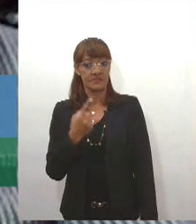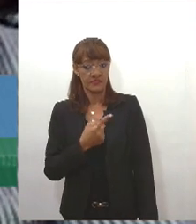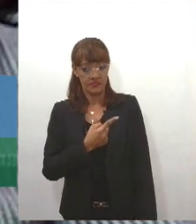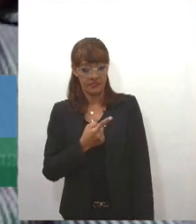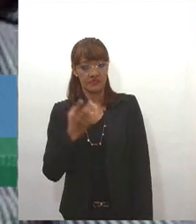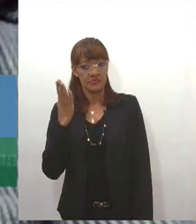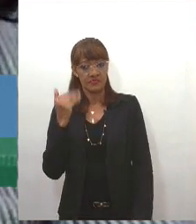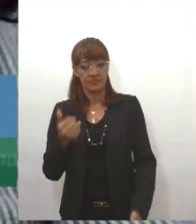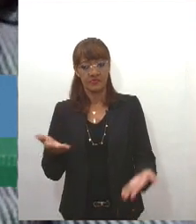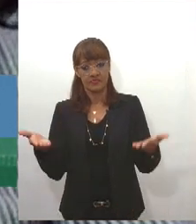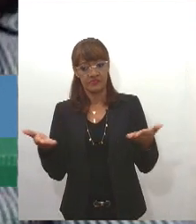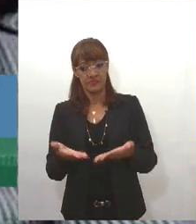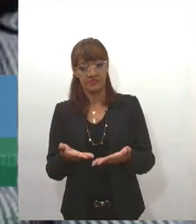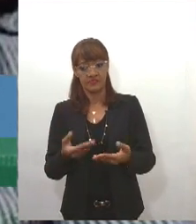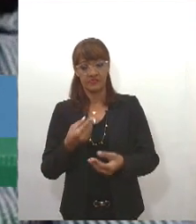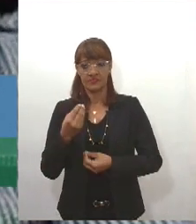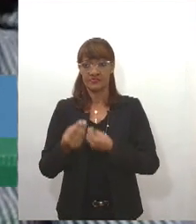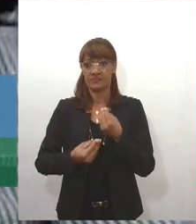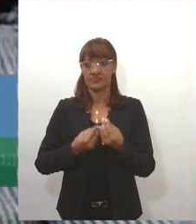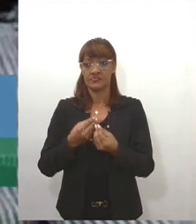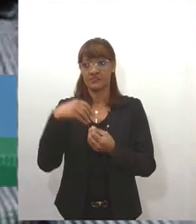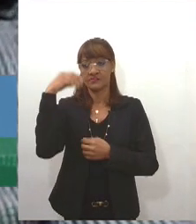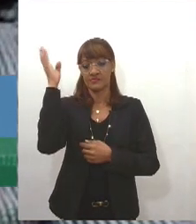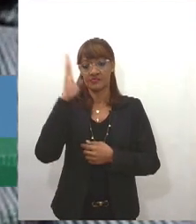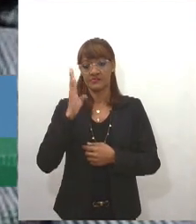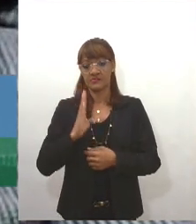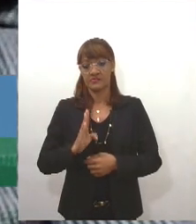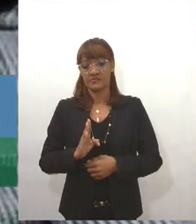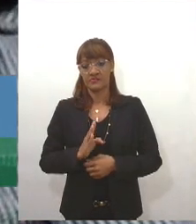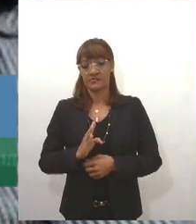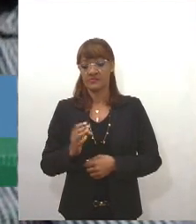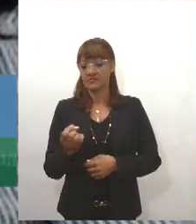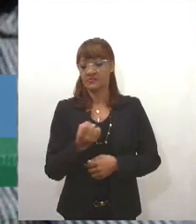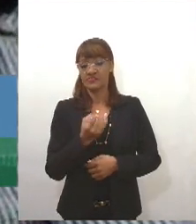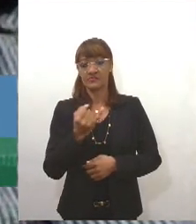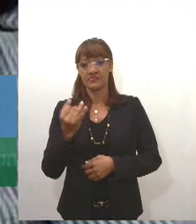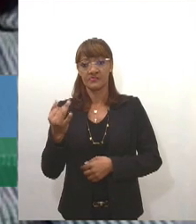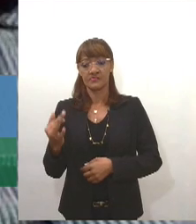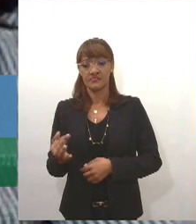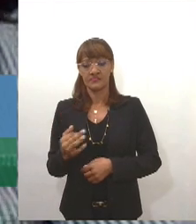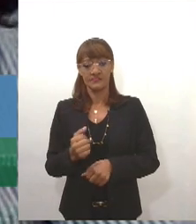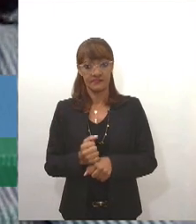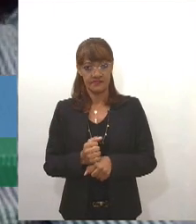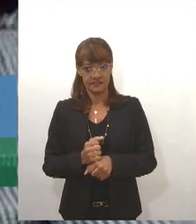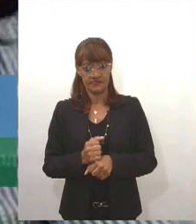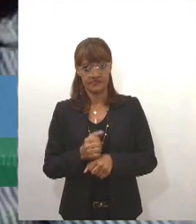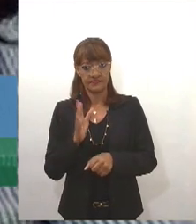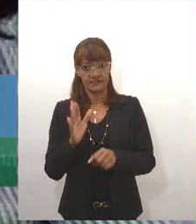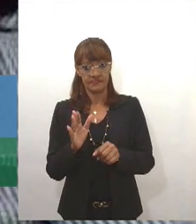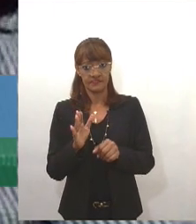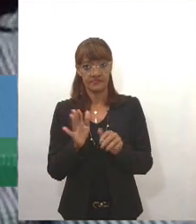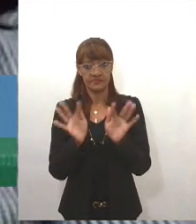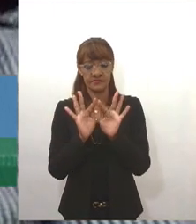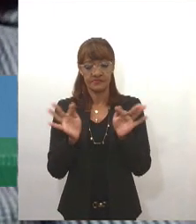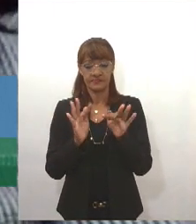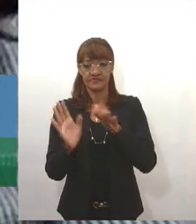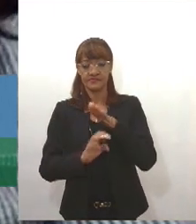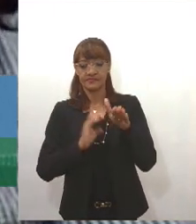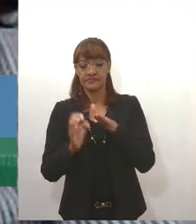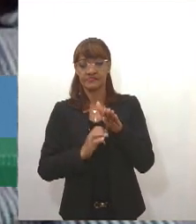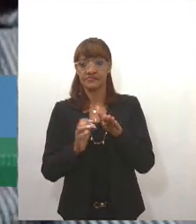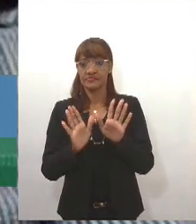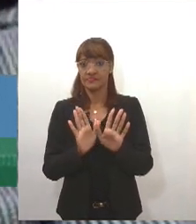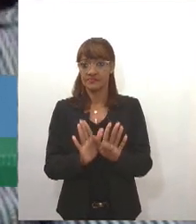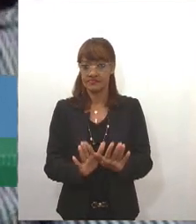que nós temos aqui no Brasil uma grande quantidade de microempresas que elas são do Simples Nacional e o